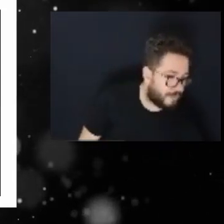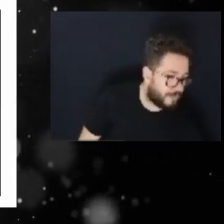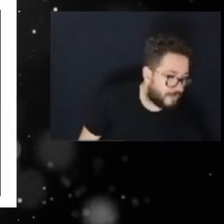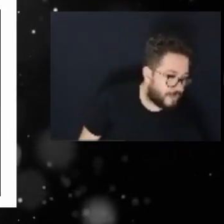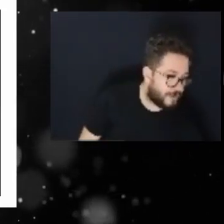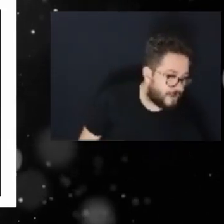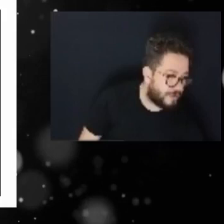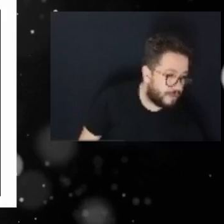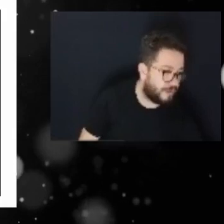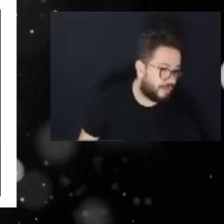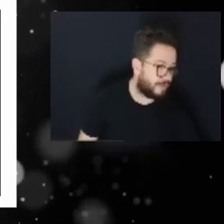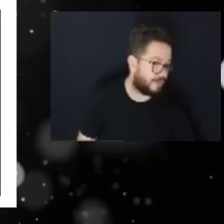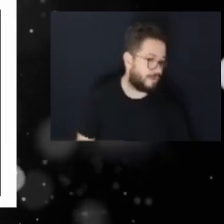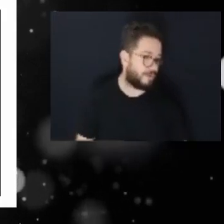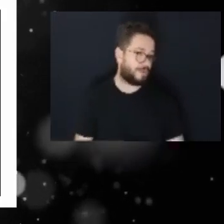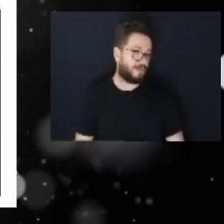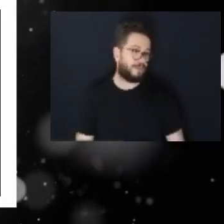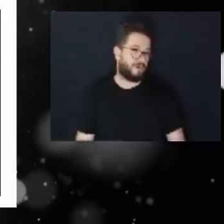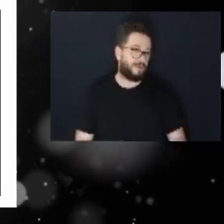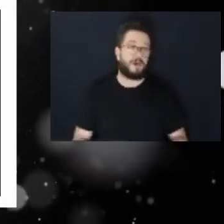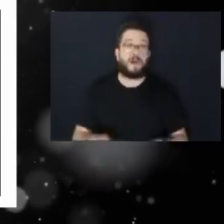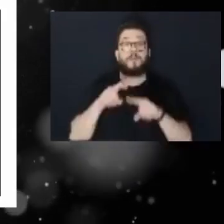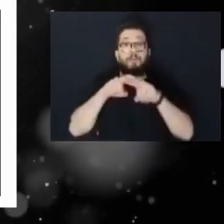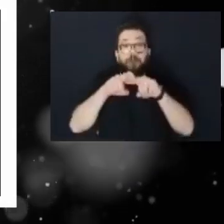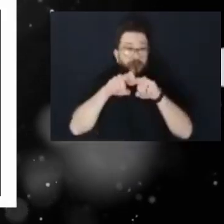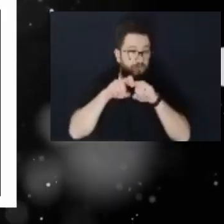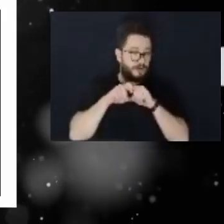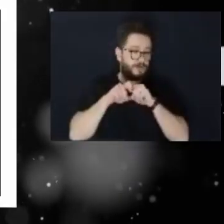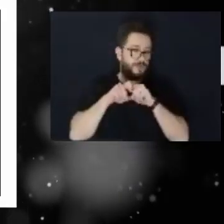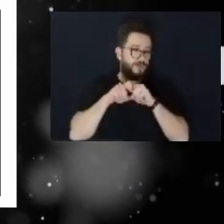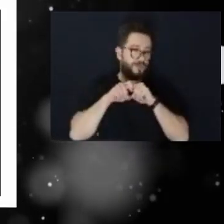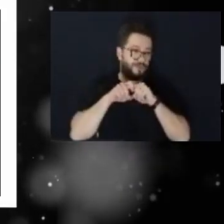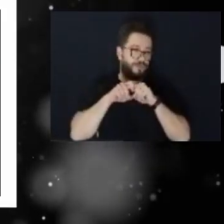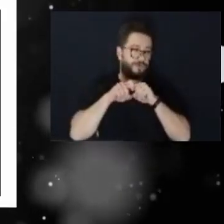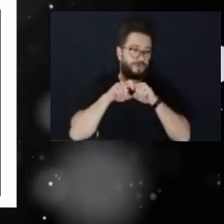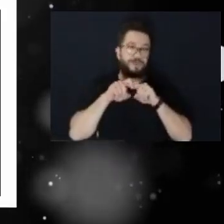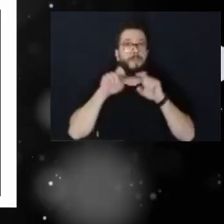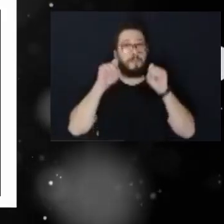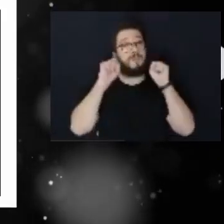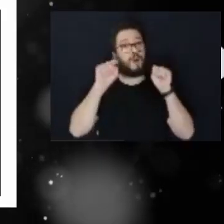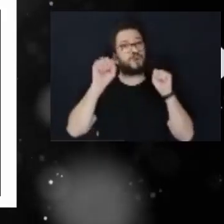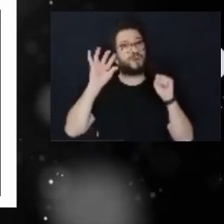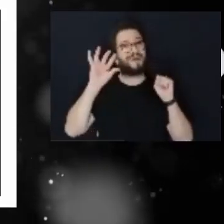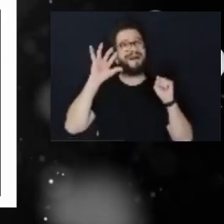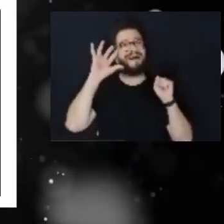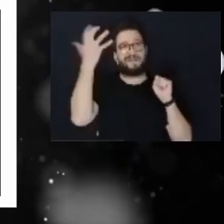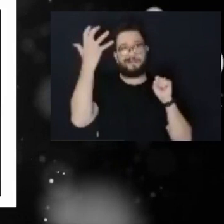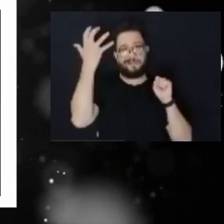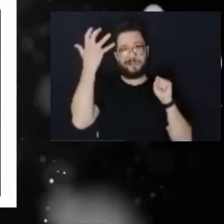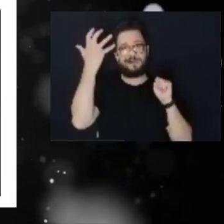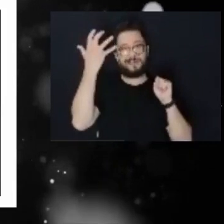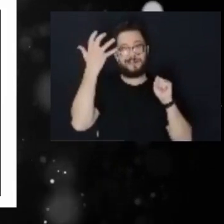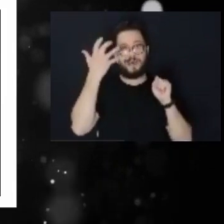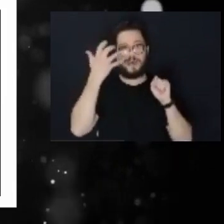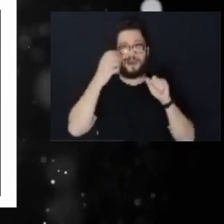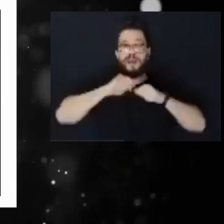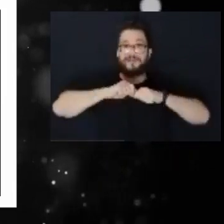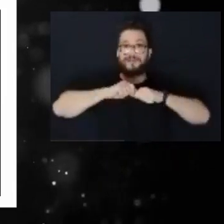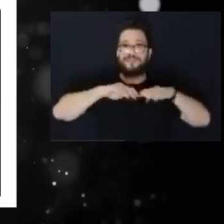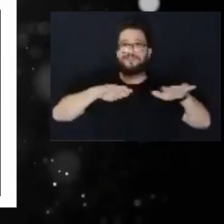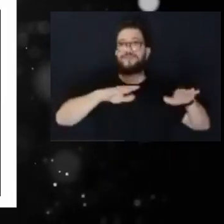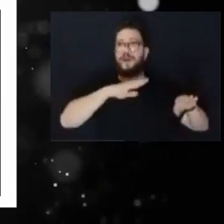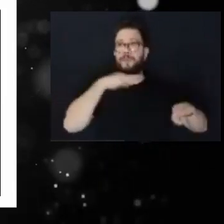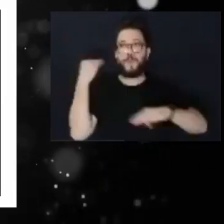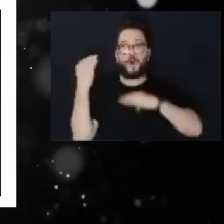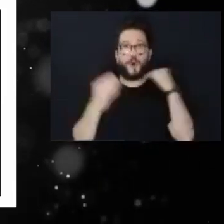presenciais nesse momento, vai fazer aumentar e causar recrudescimento das ondas de mortalidade e também de